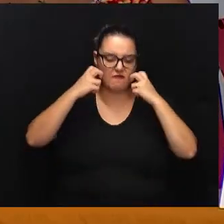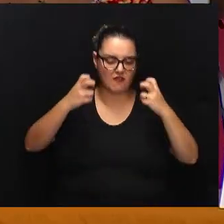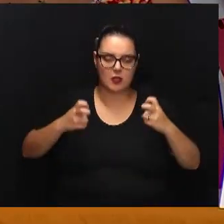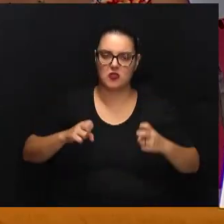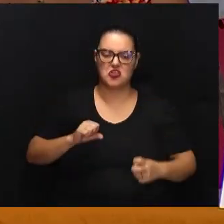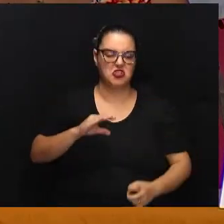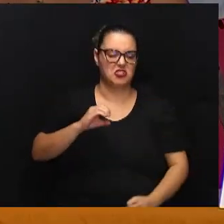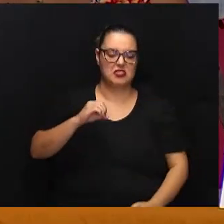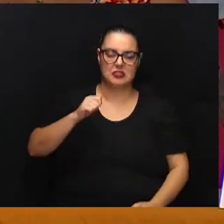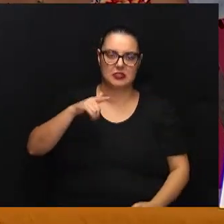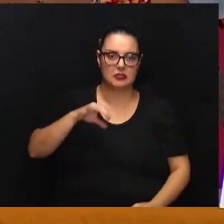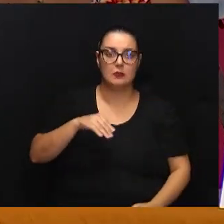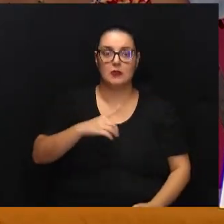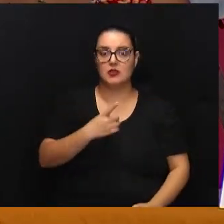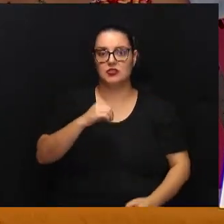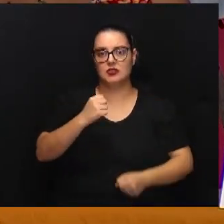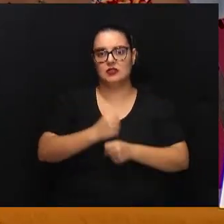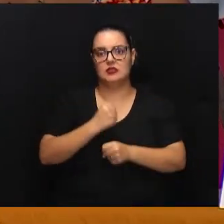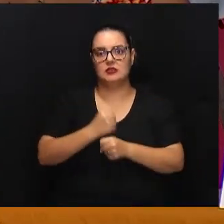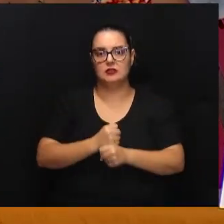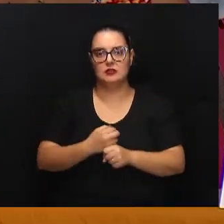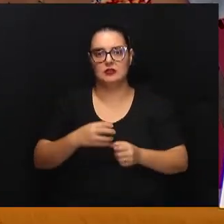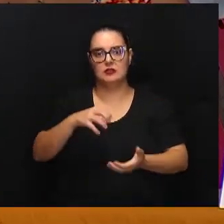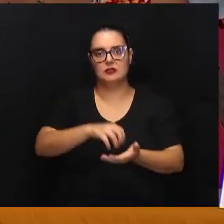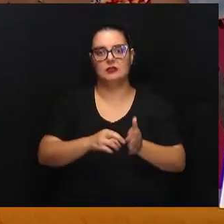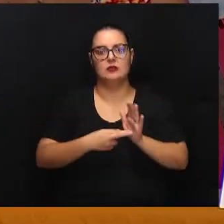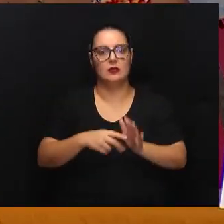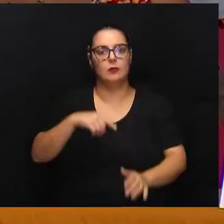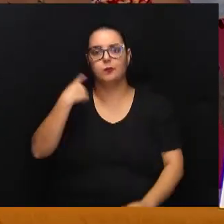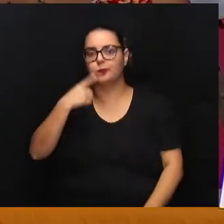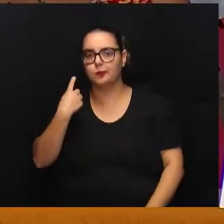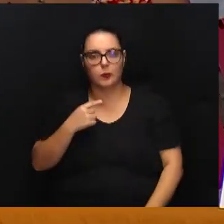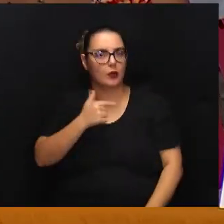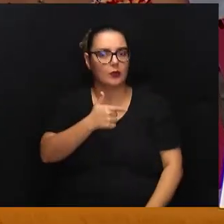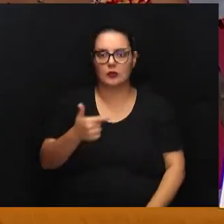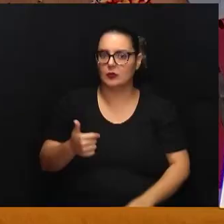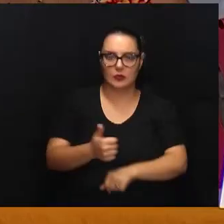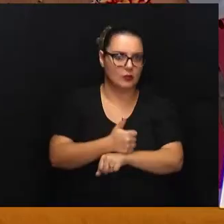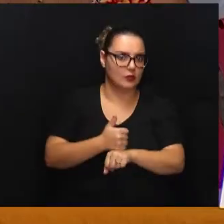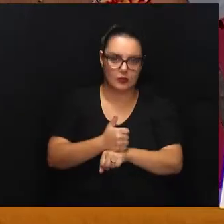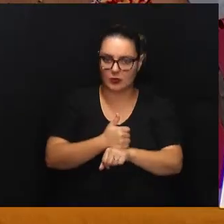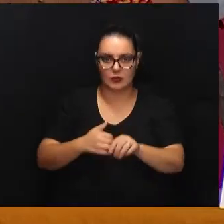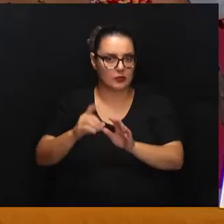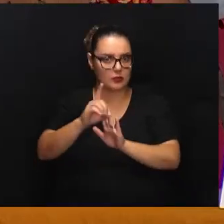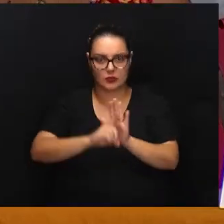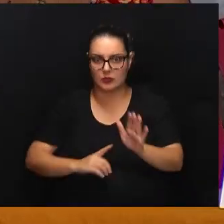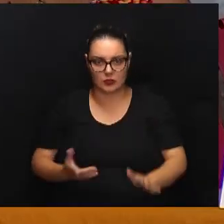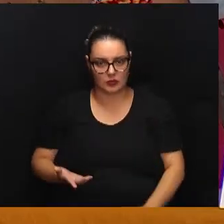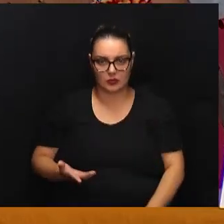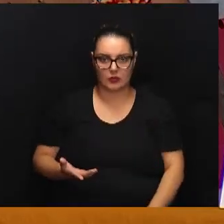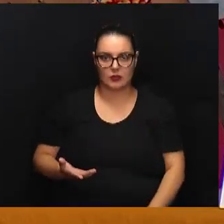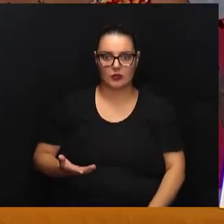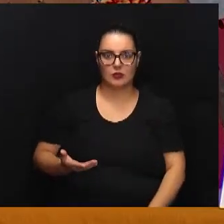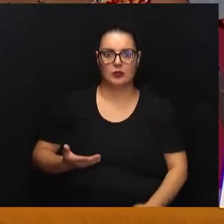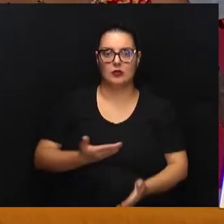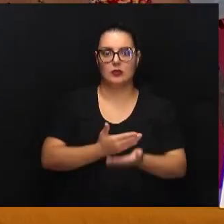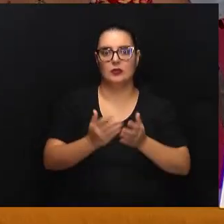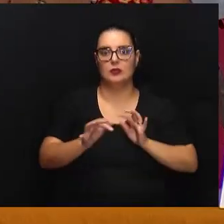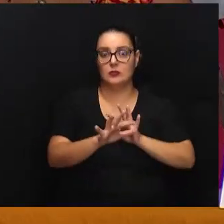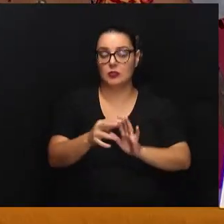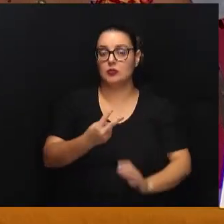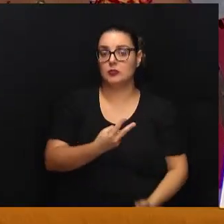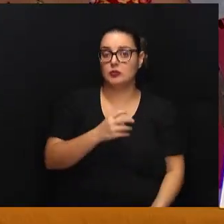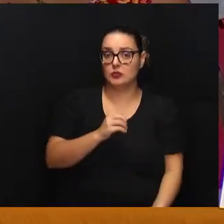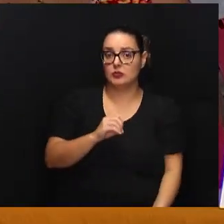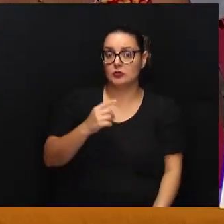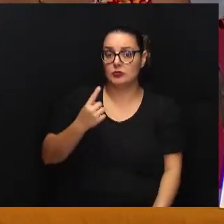um escândalo, uma vergonha, que há mais de 10 anos o centro de referência não tem advogado ou advogada, não tem profissional do direito.